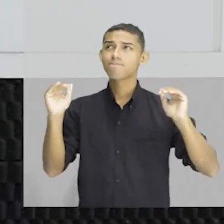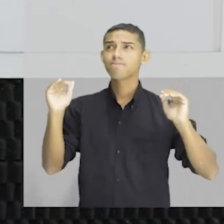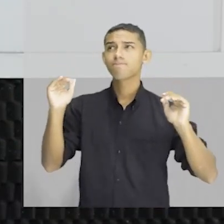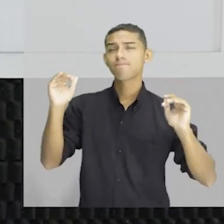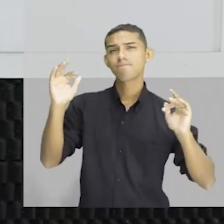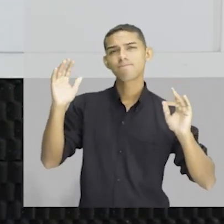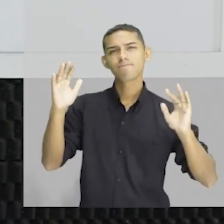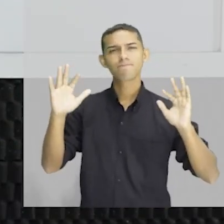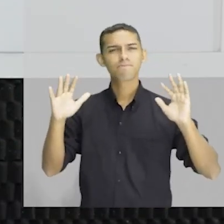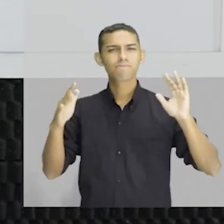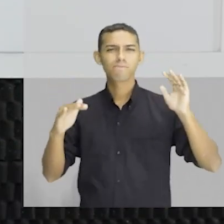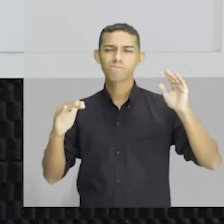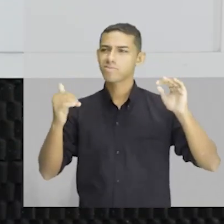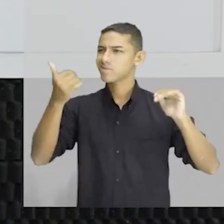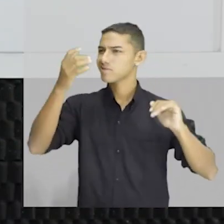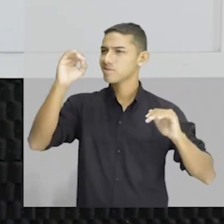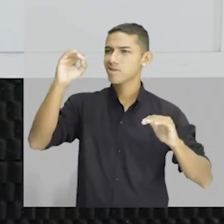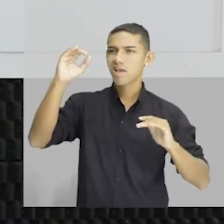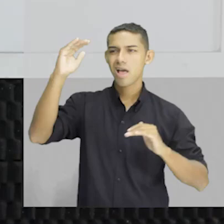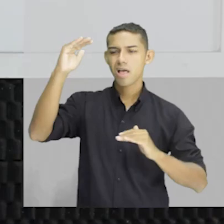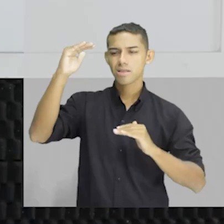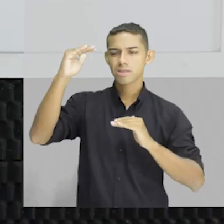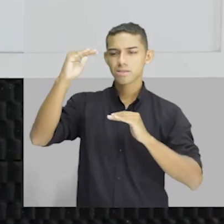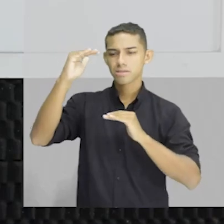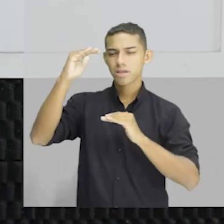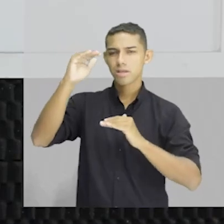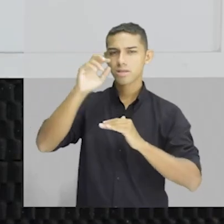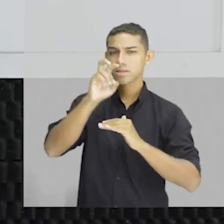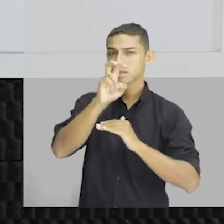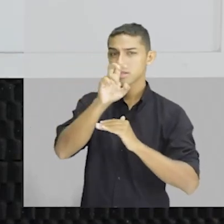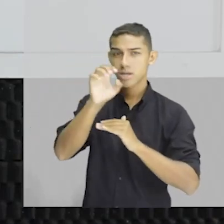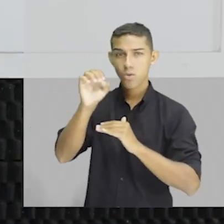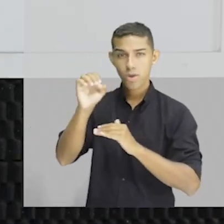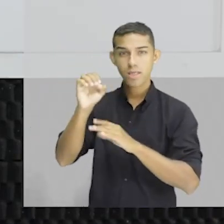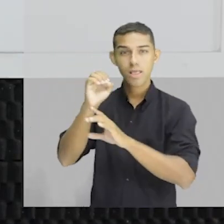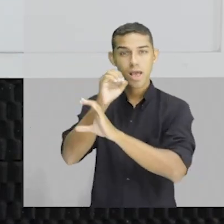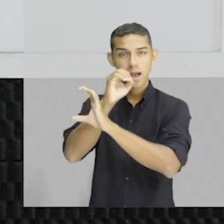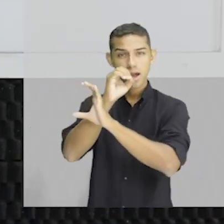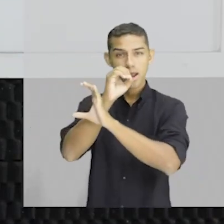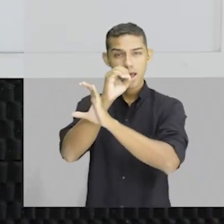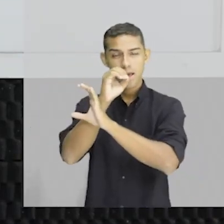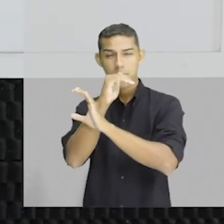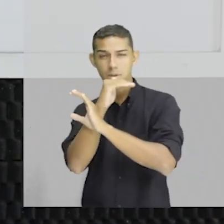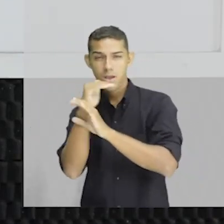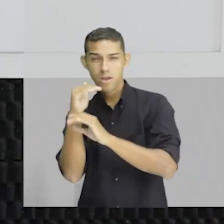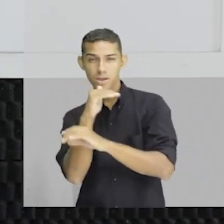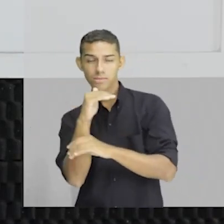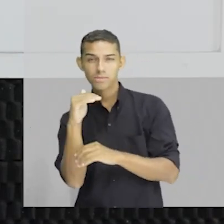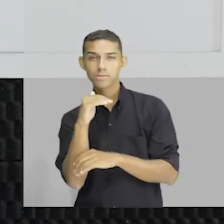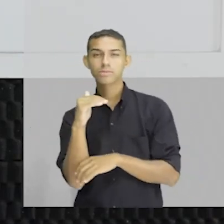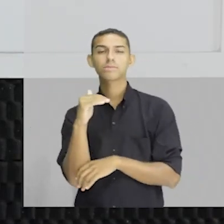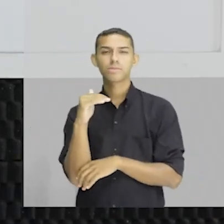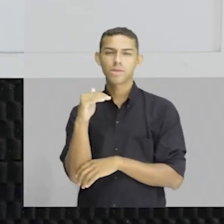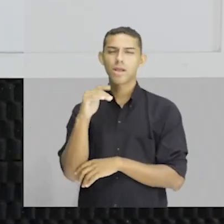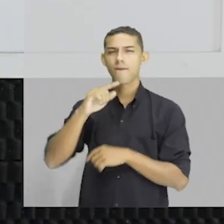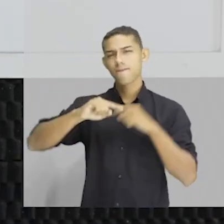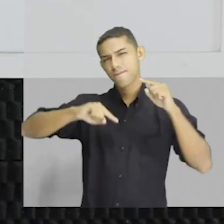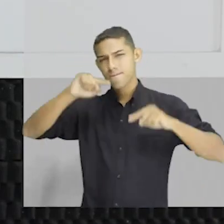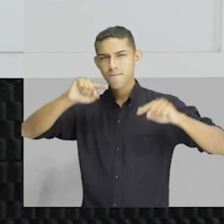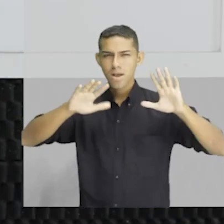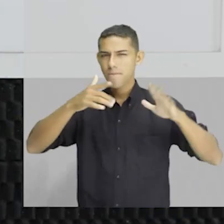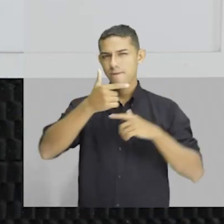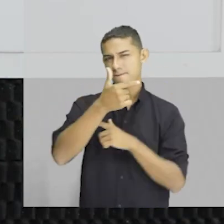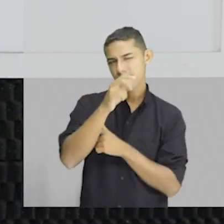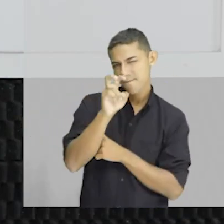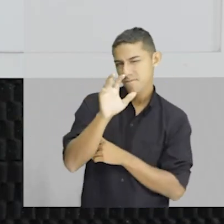de 10 até 60 nós temos 50 graus meio caminho aí uma variação de